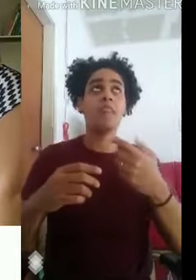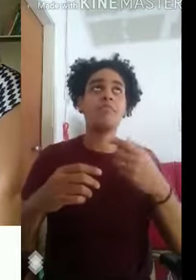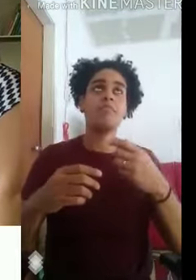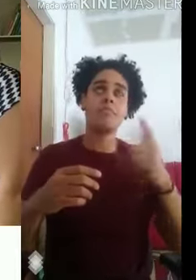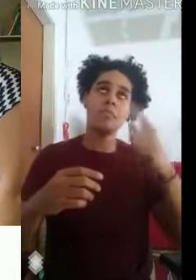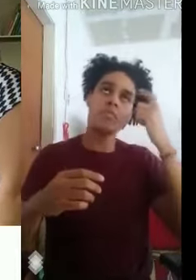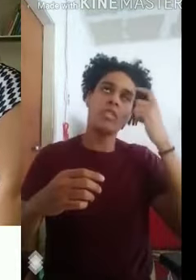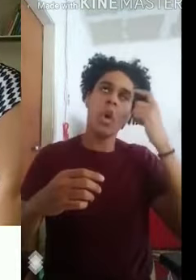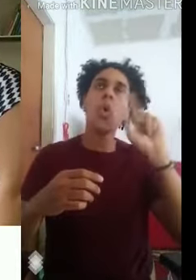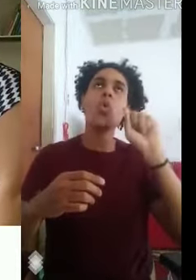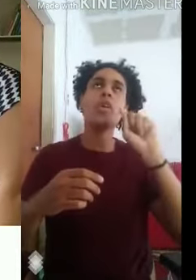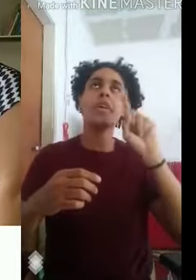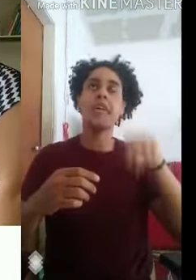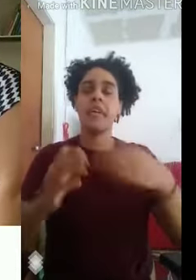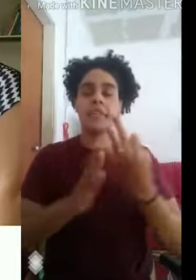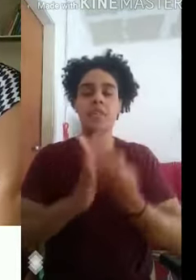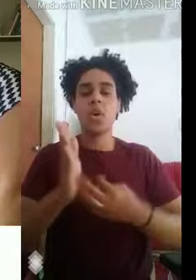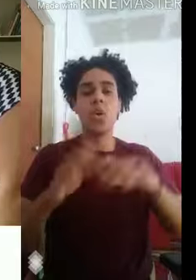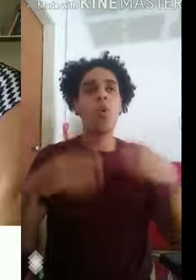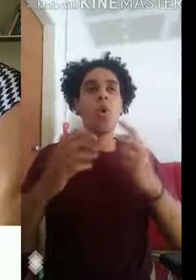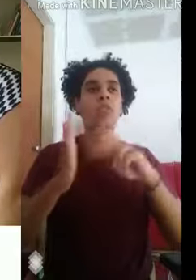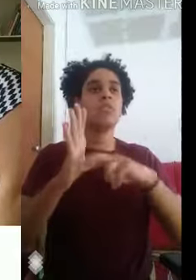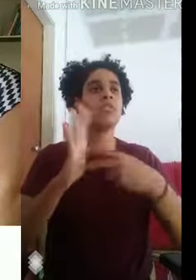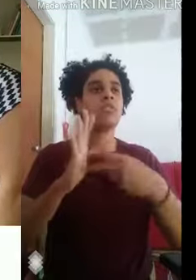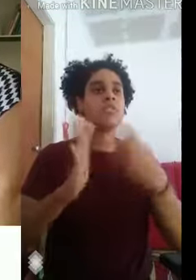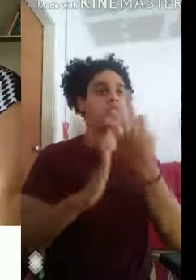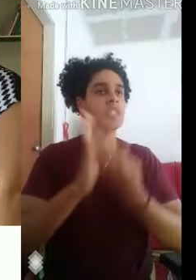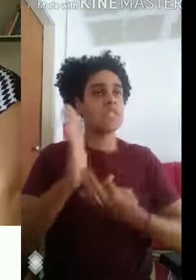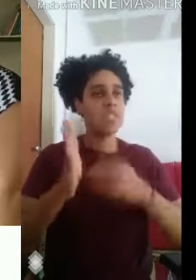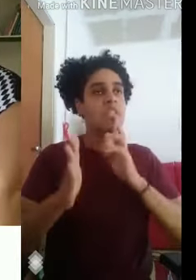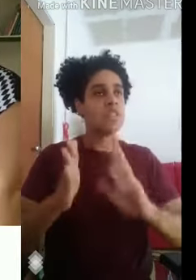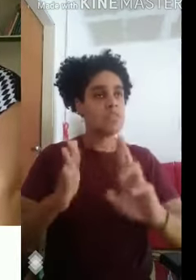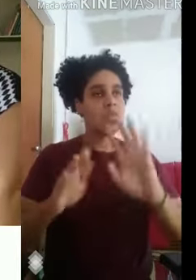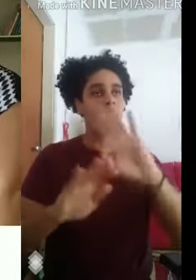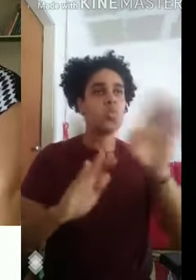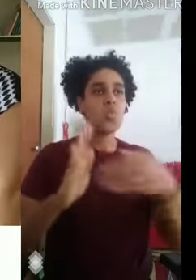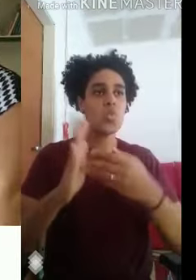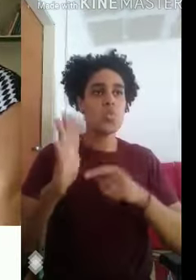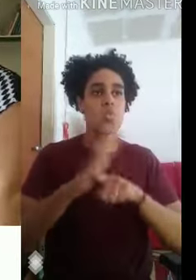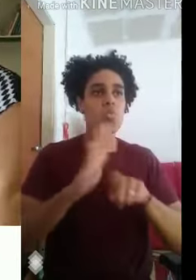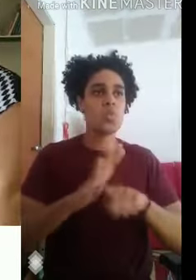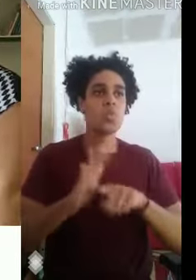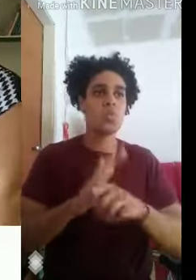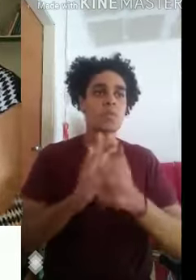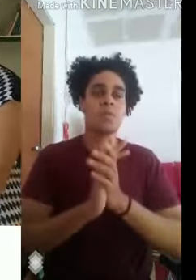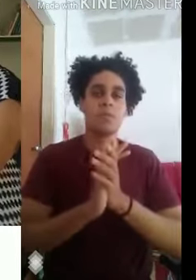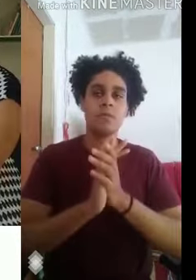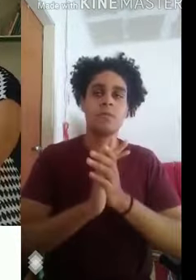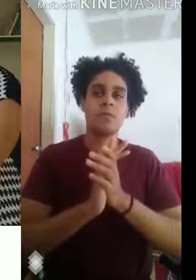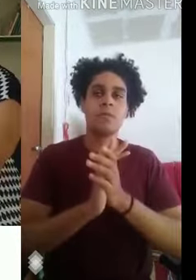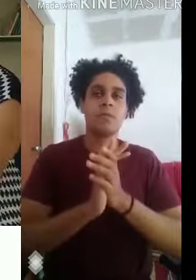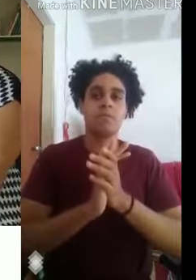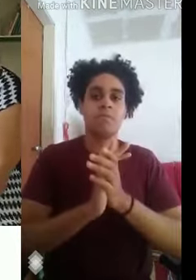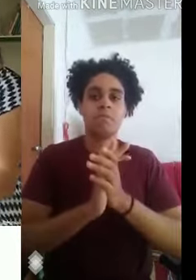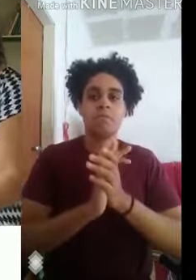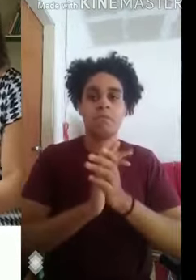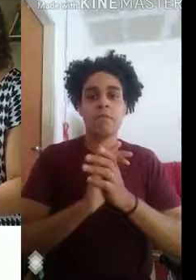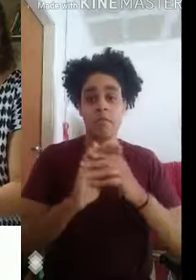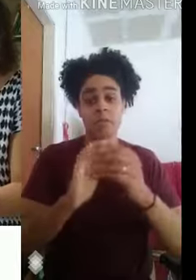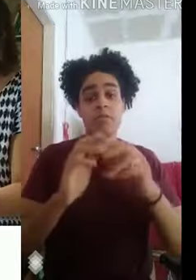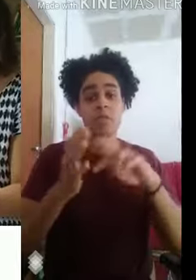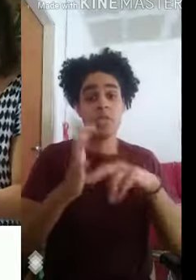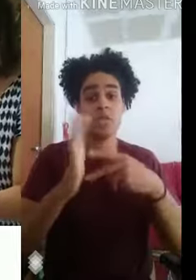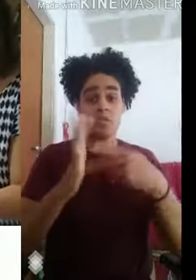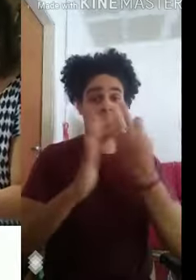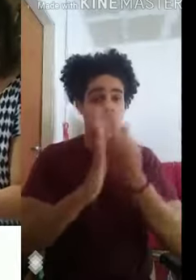é a definição de texto que responde a todos esses questionamentos. A definição de texto